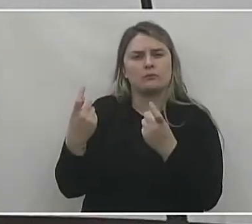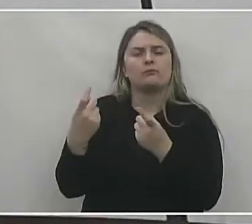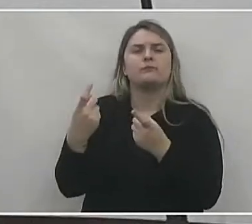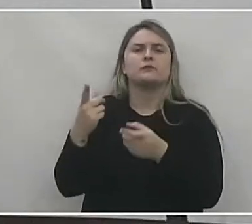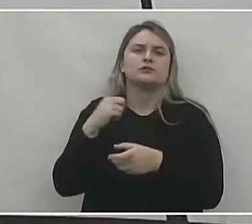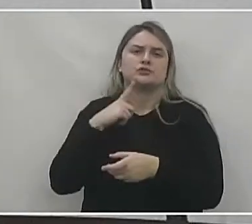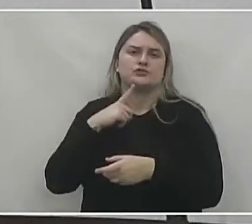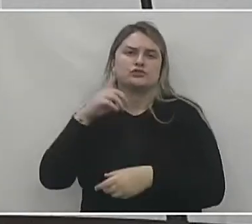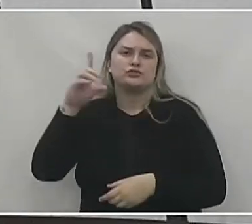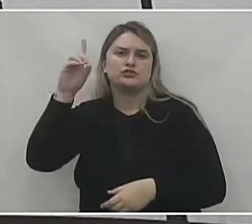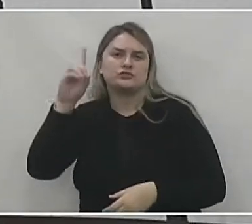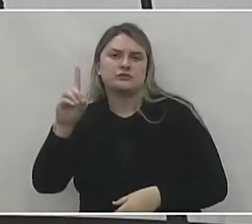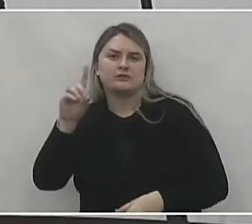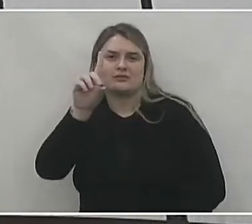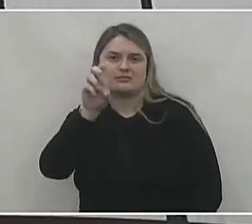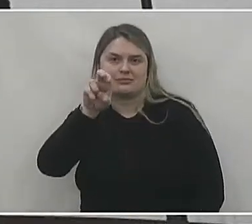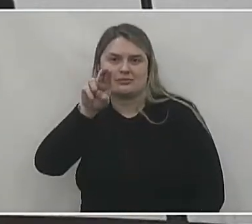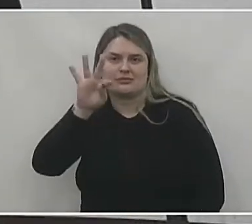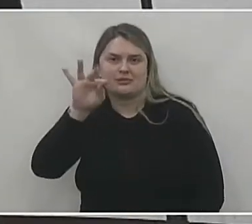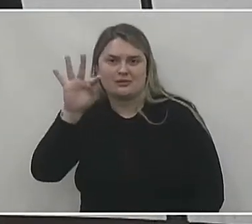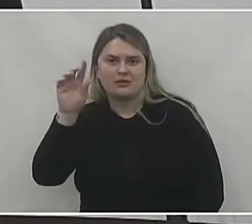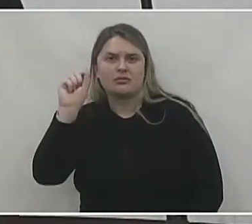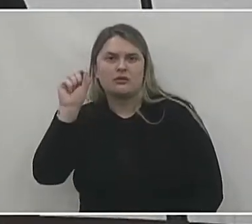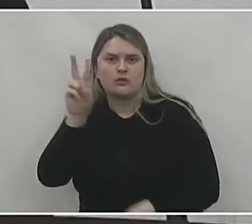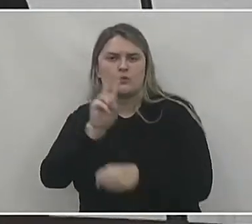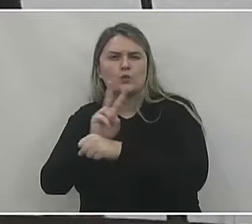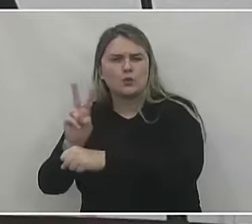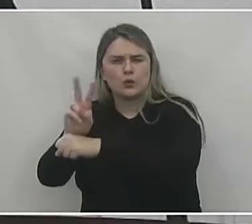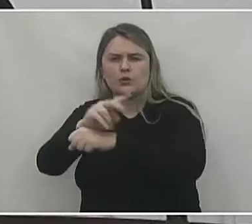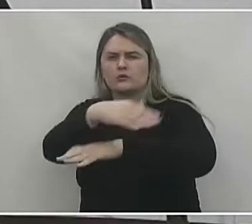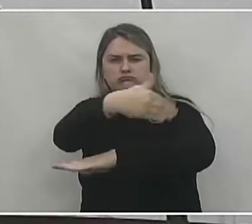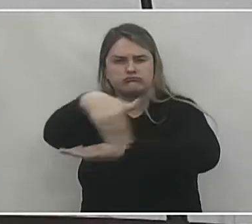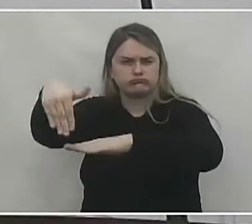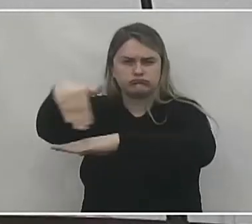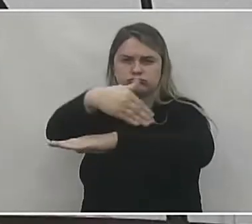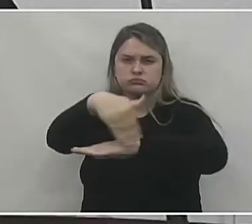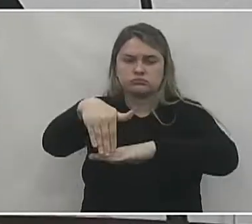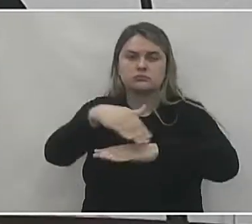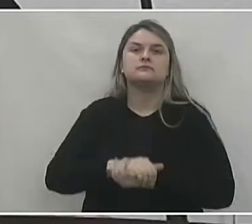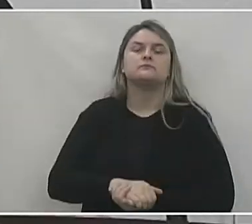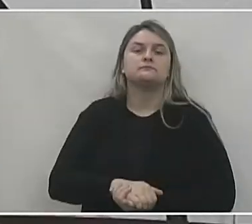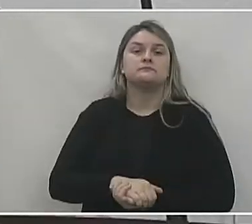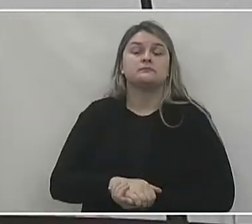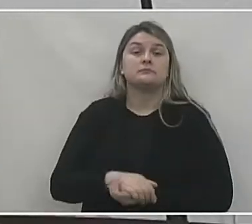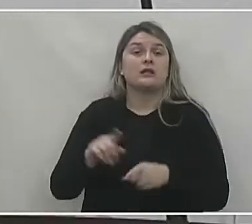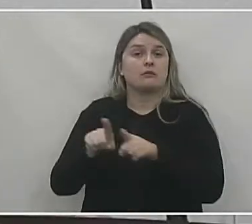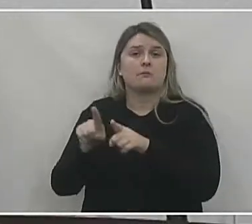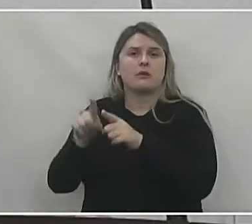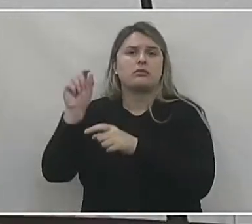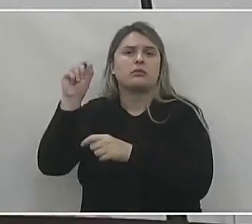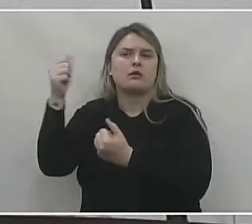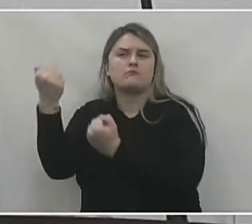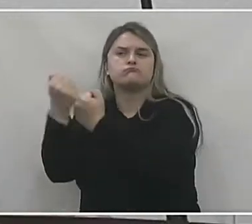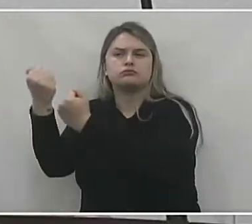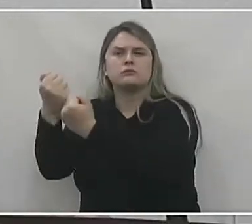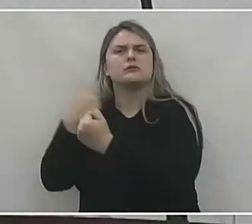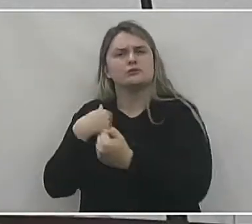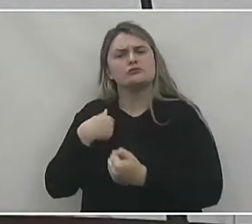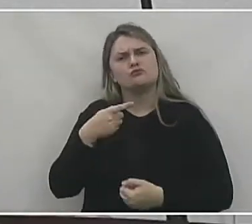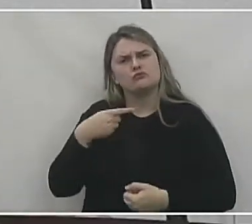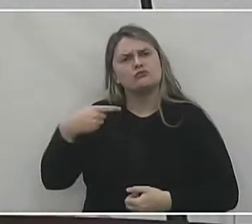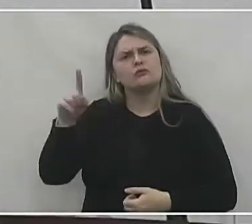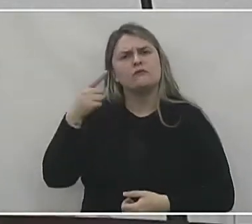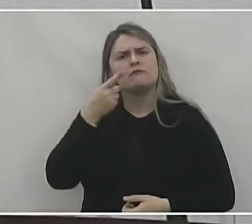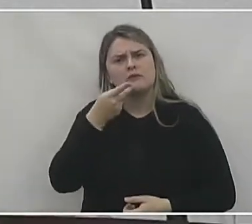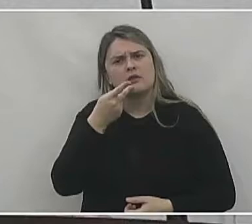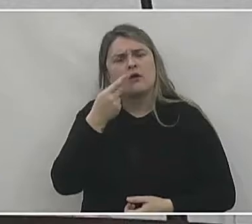o diretor do DENIT, que é quem cuida das estradas, na verdade, e os seus assessores, e eu cheguei lá e disse,